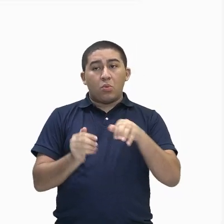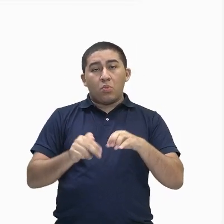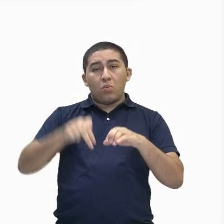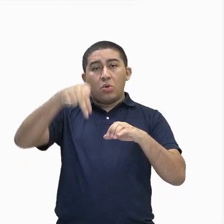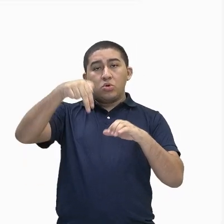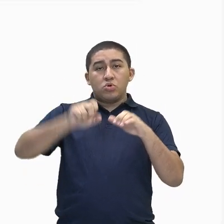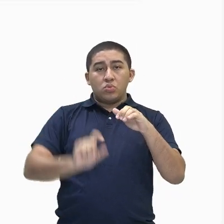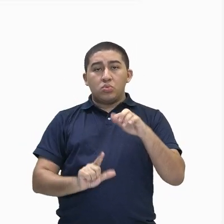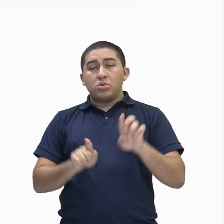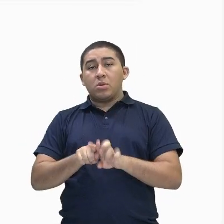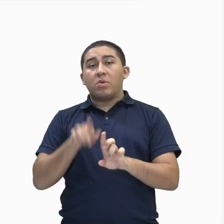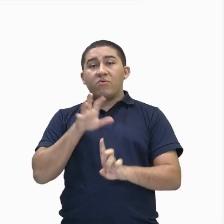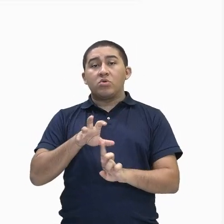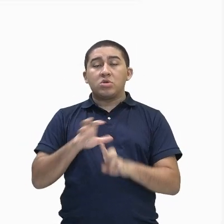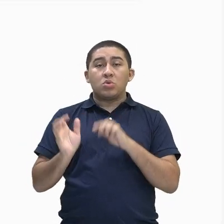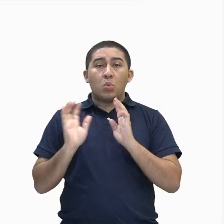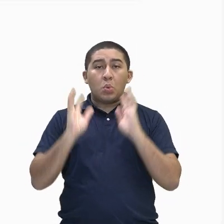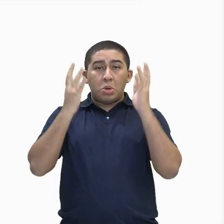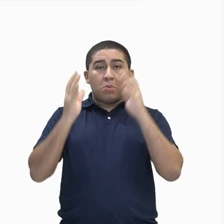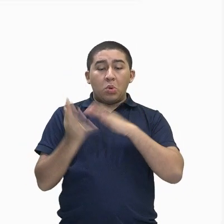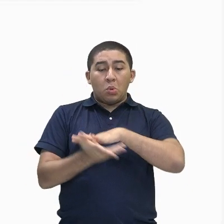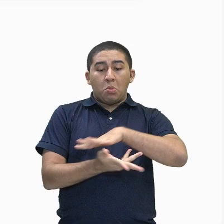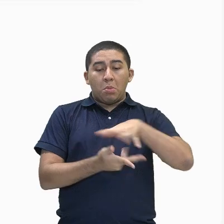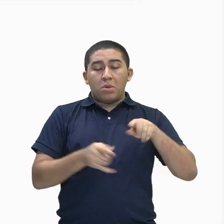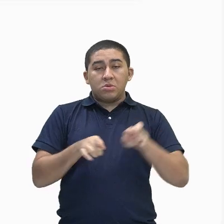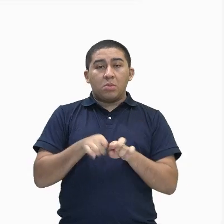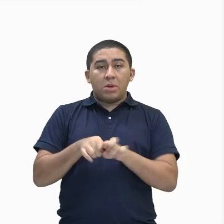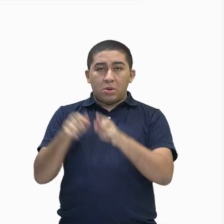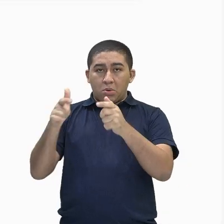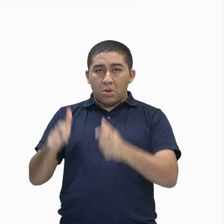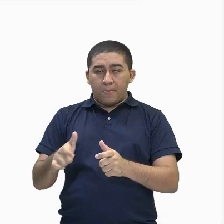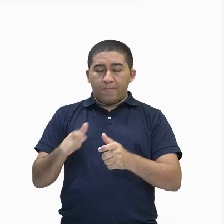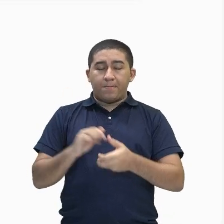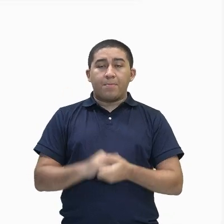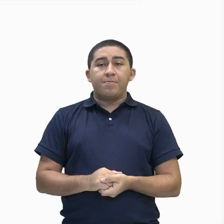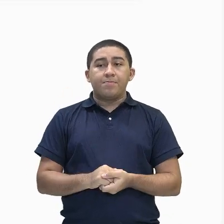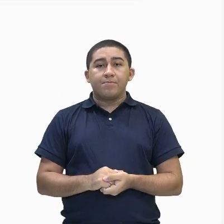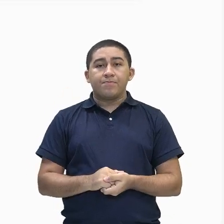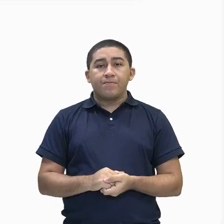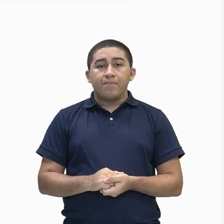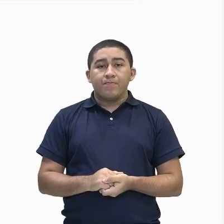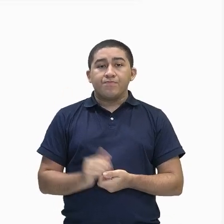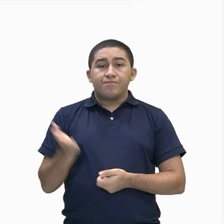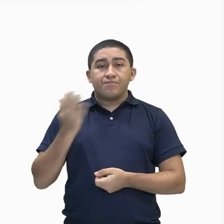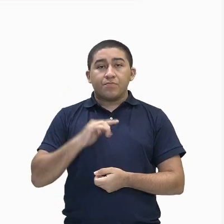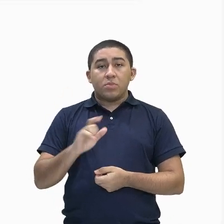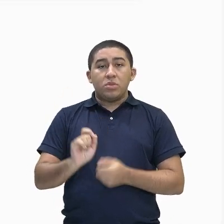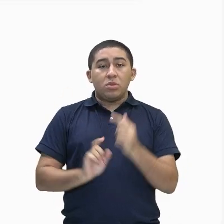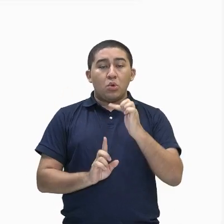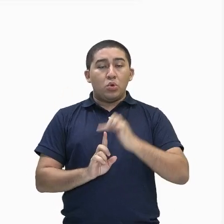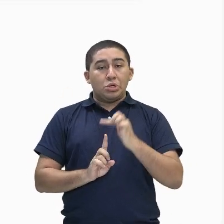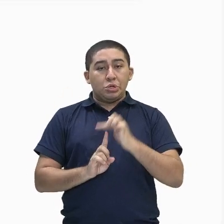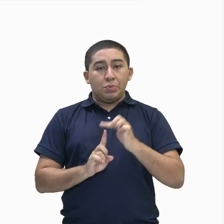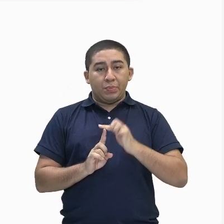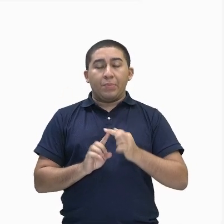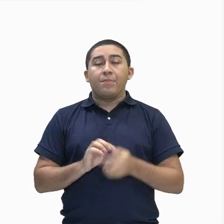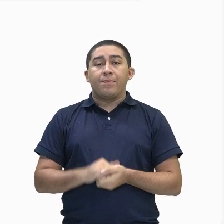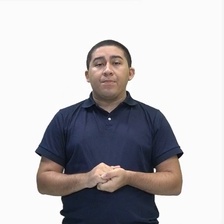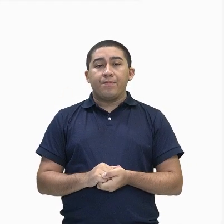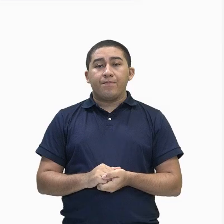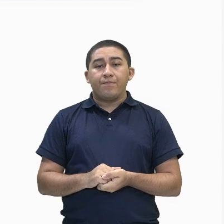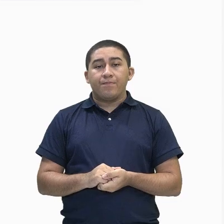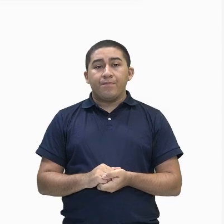o clima global e também o clima local, certo? Então, vamos a outro tipo de corrente, que são